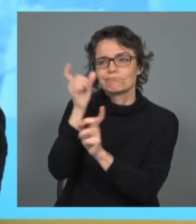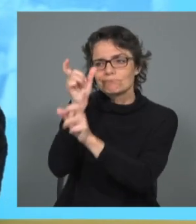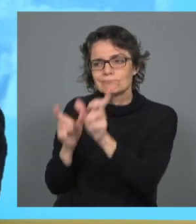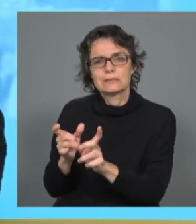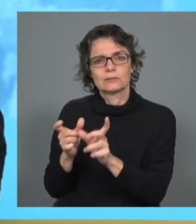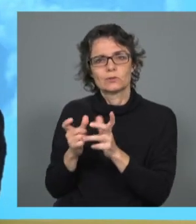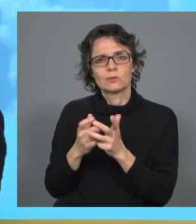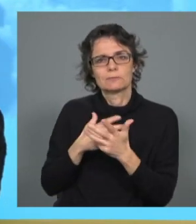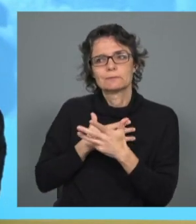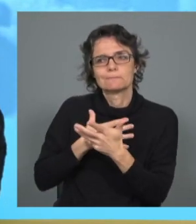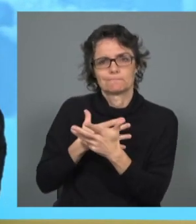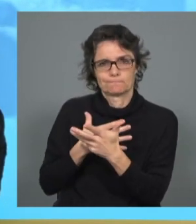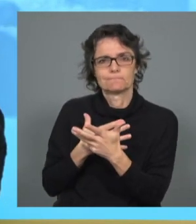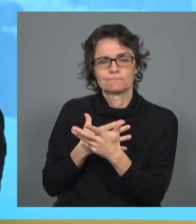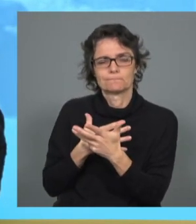pessoas,